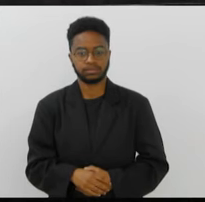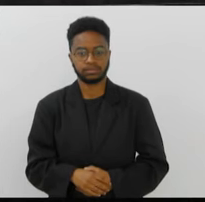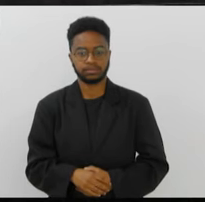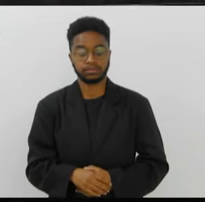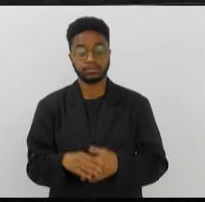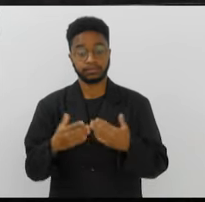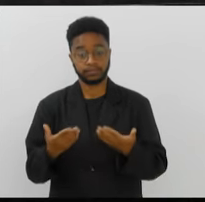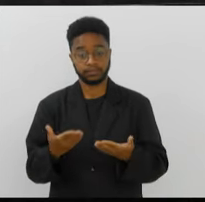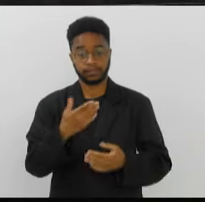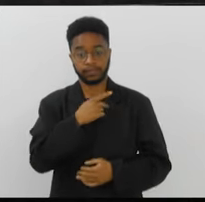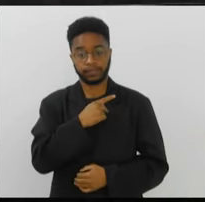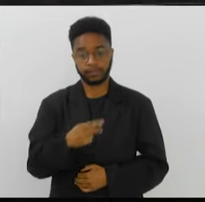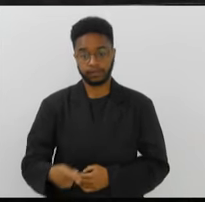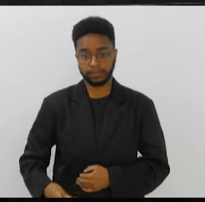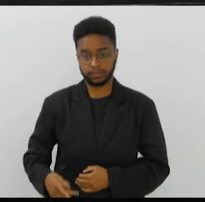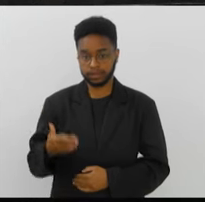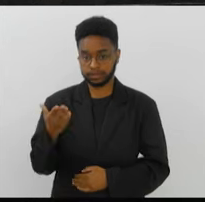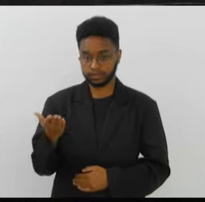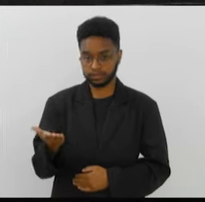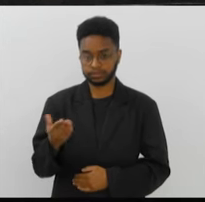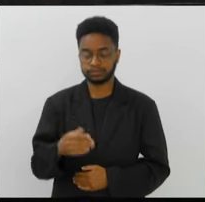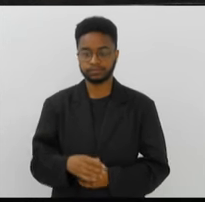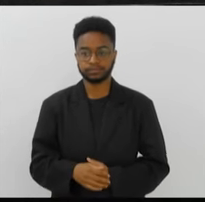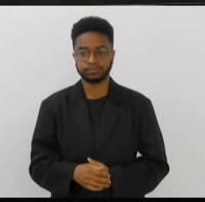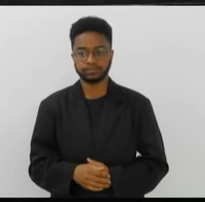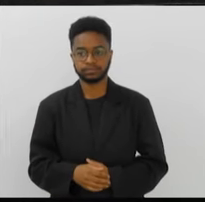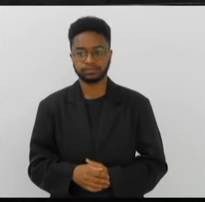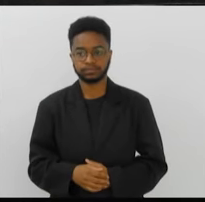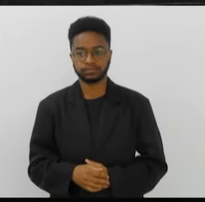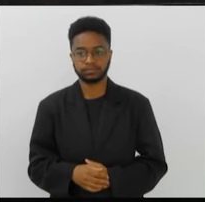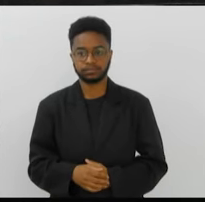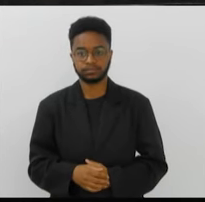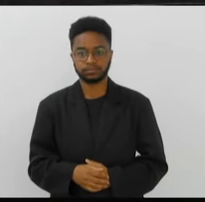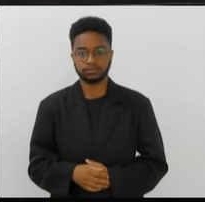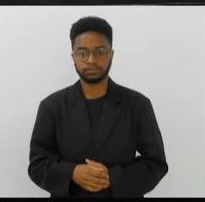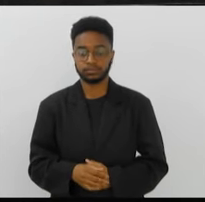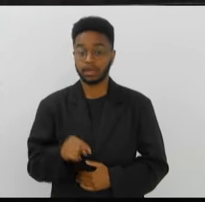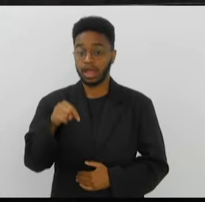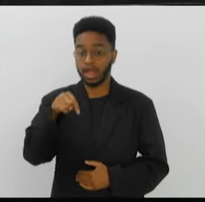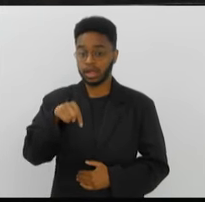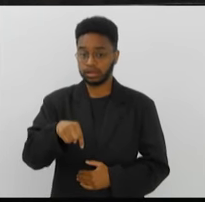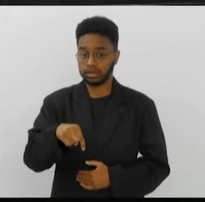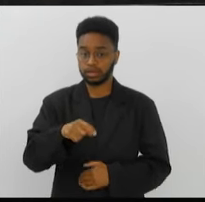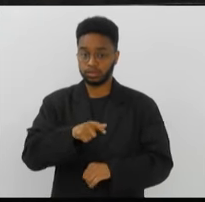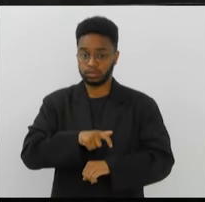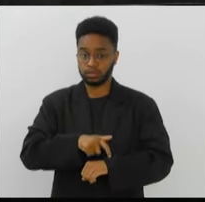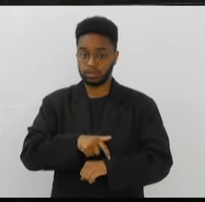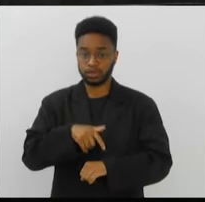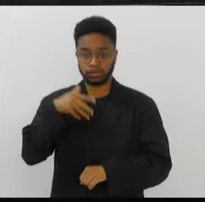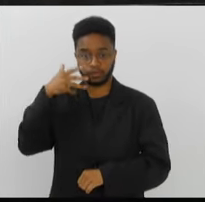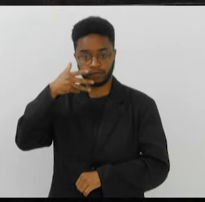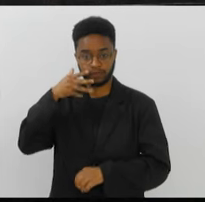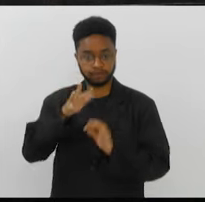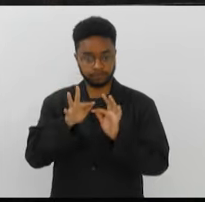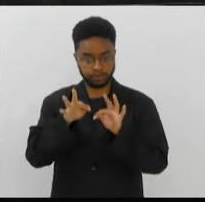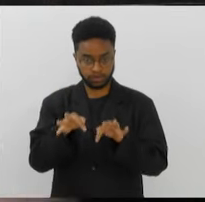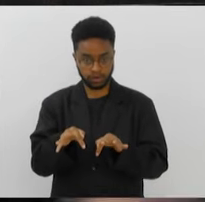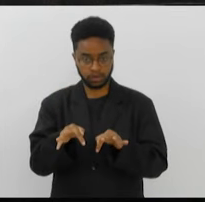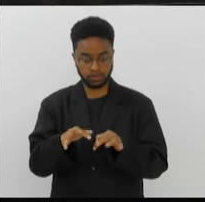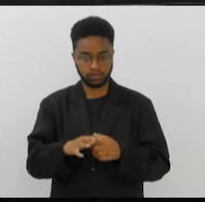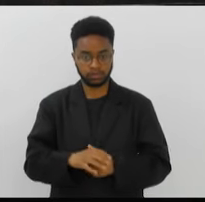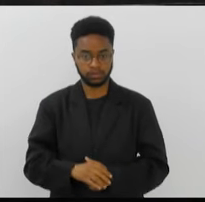Senhora presidente, aqui no expediente final,